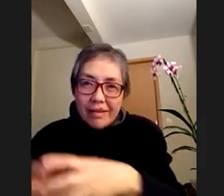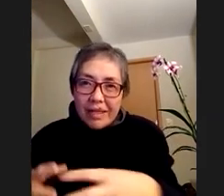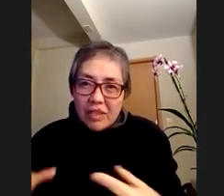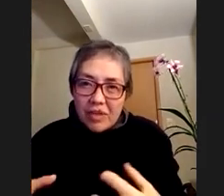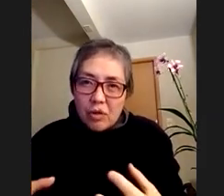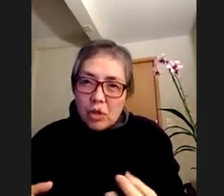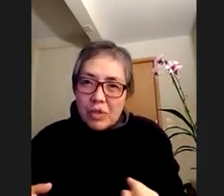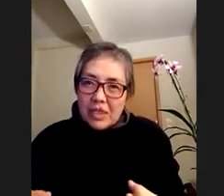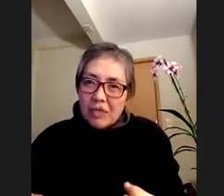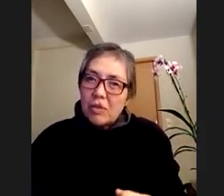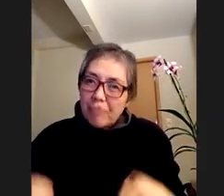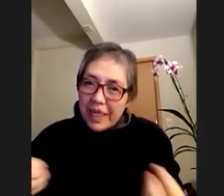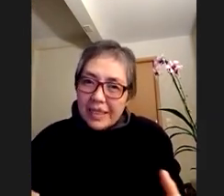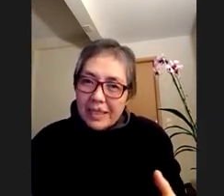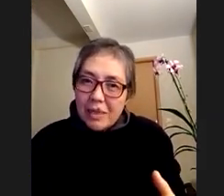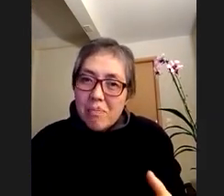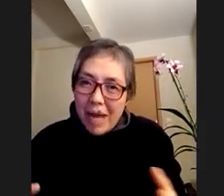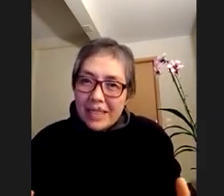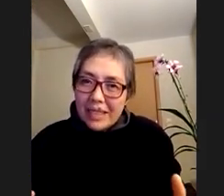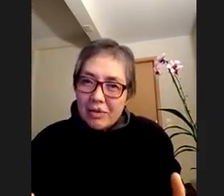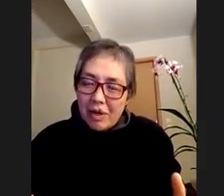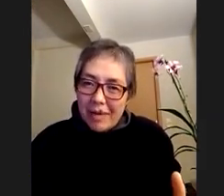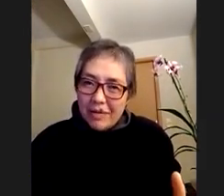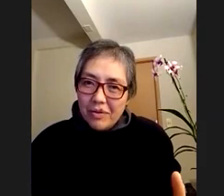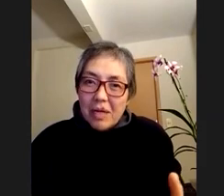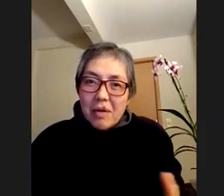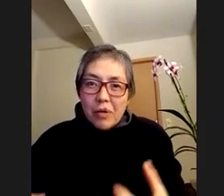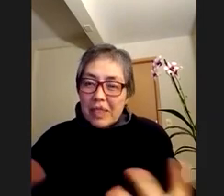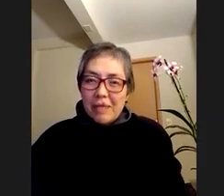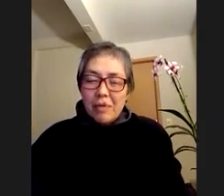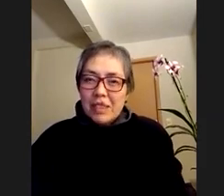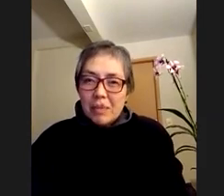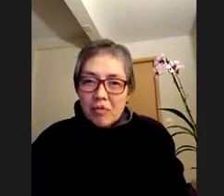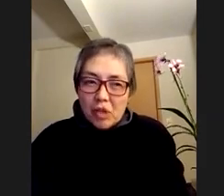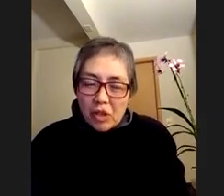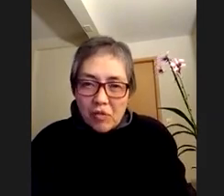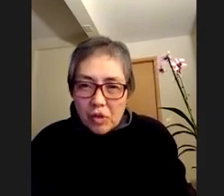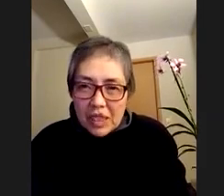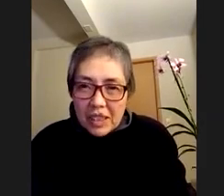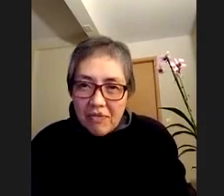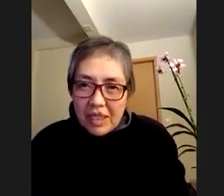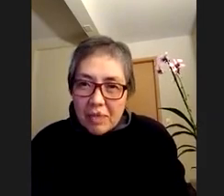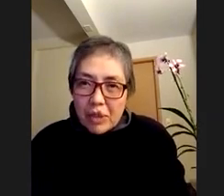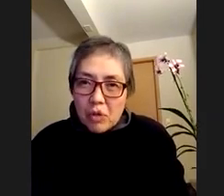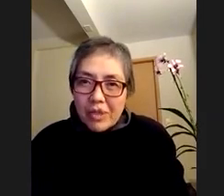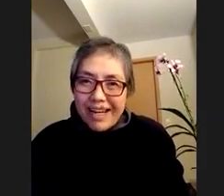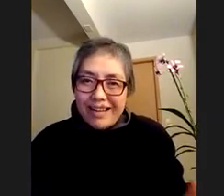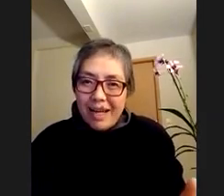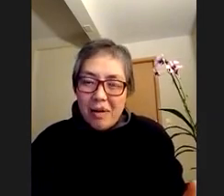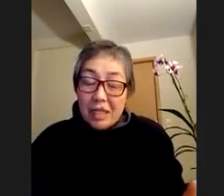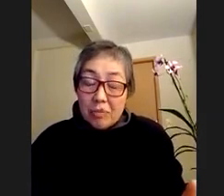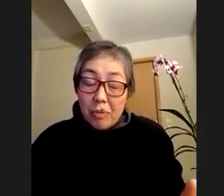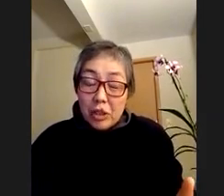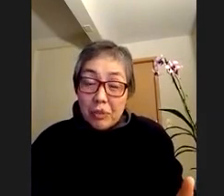a tentativa continua sendo de precarização mais ainda do trabalho. Por exemplo, a medida provisória 927 fala que pode